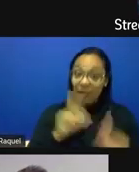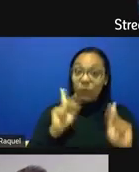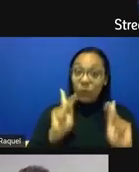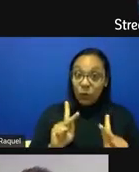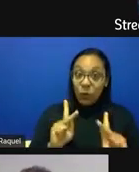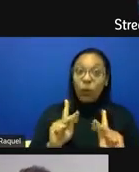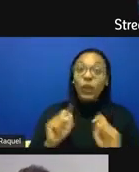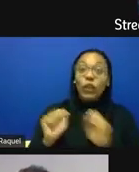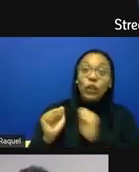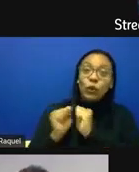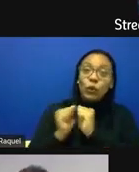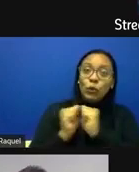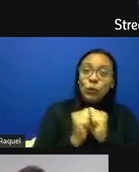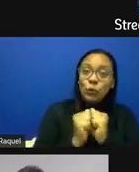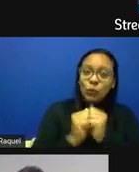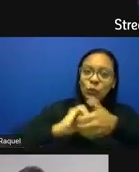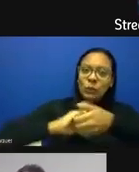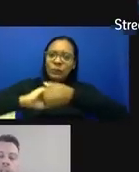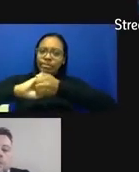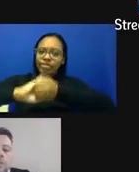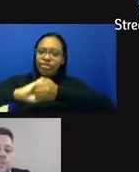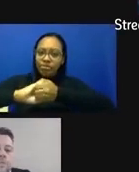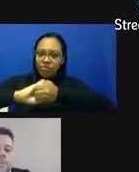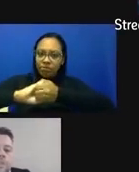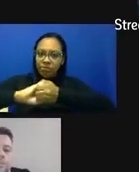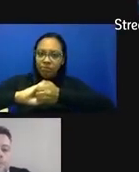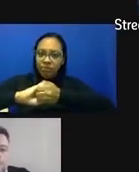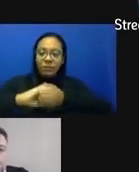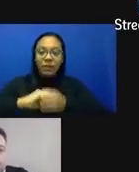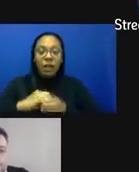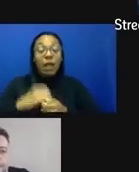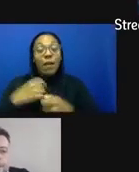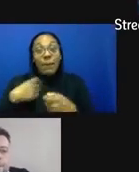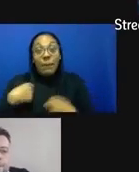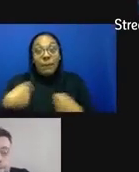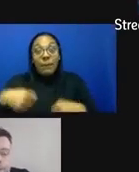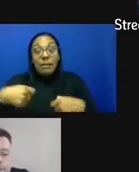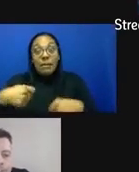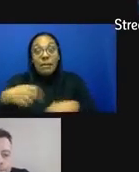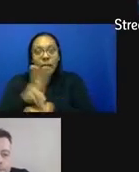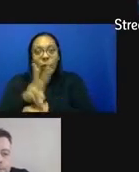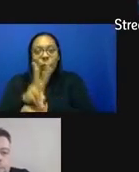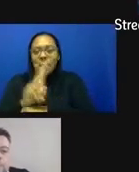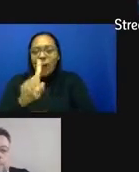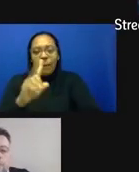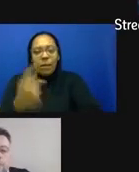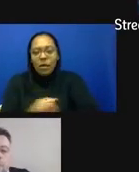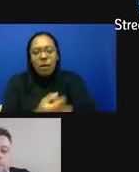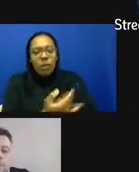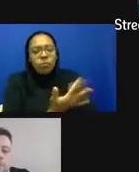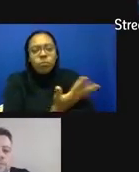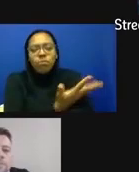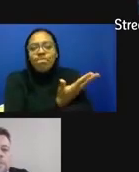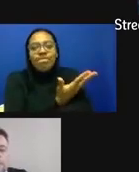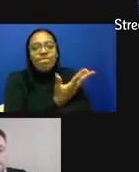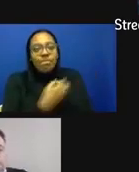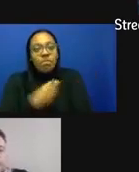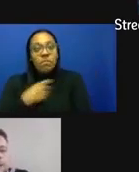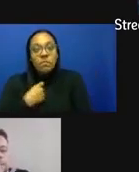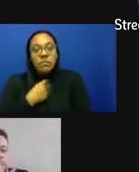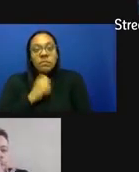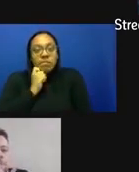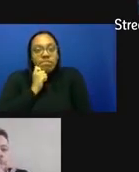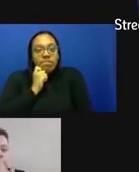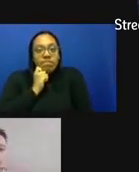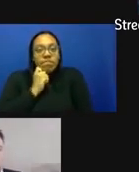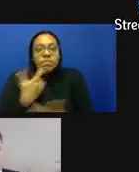não se emocionar ali, porque a gente não pode, quando está atendendo, demonstrar emoções, né? Mas é de se emocionar, assim, de segurar o choro mesmo. E